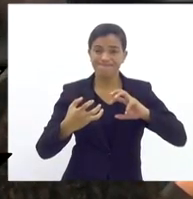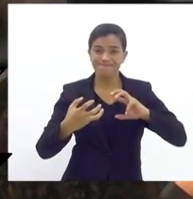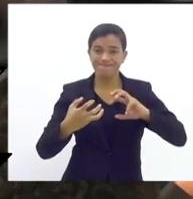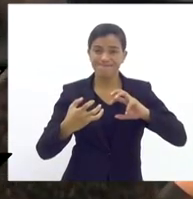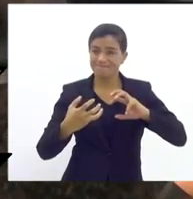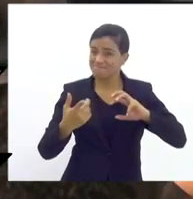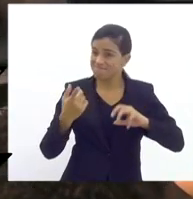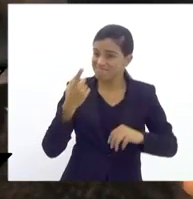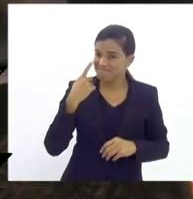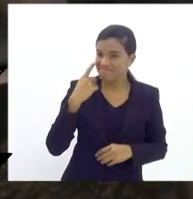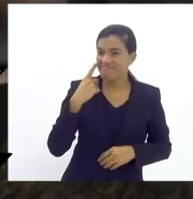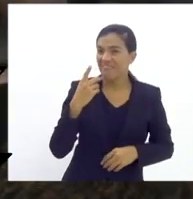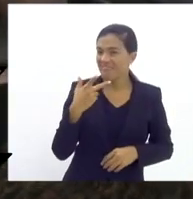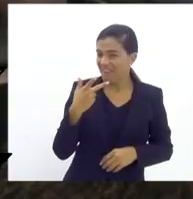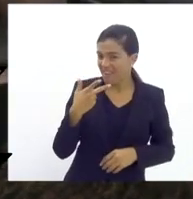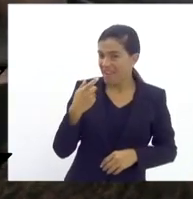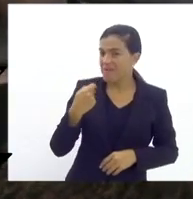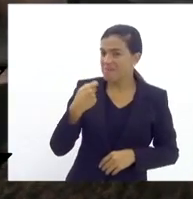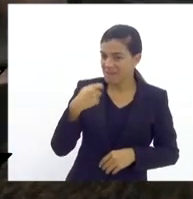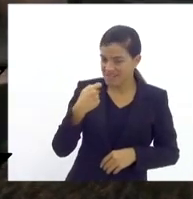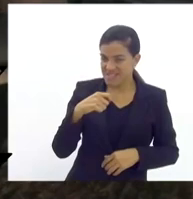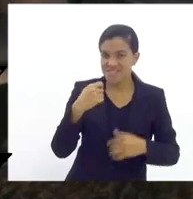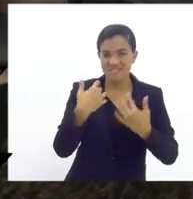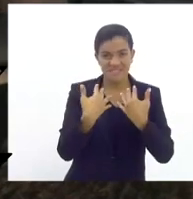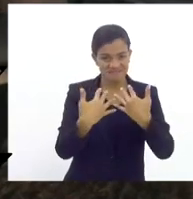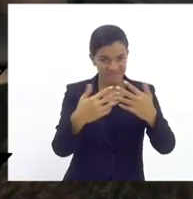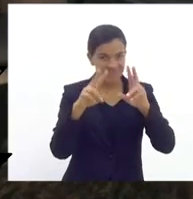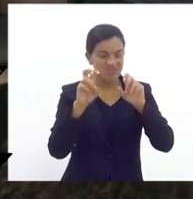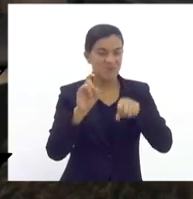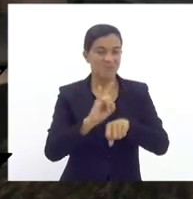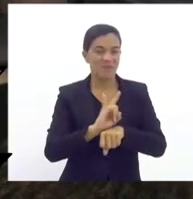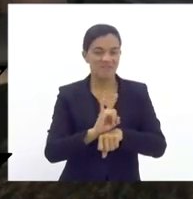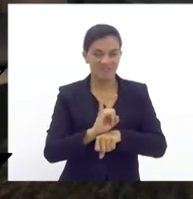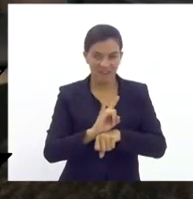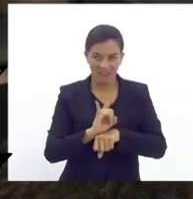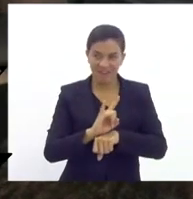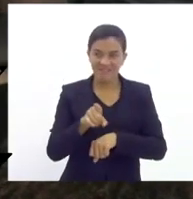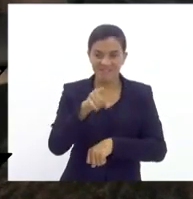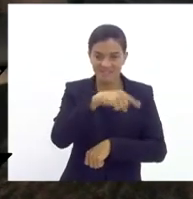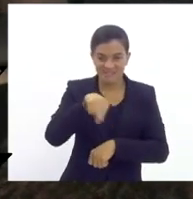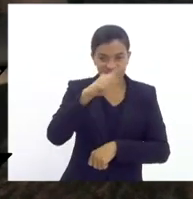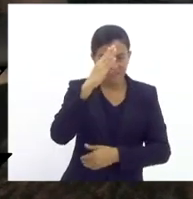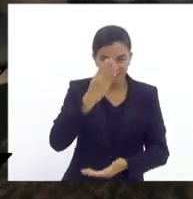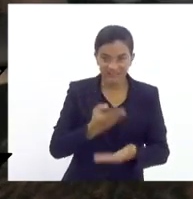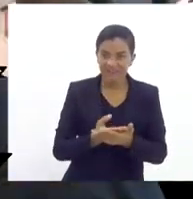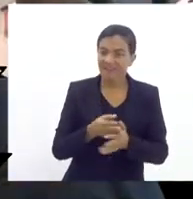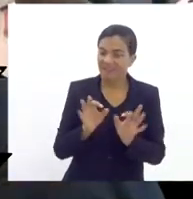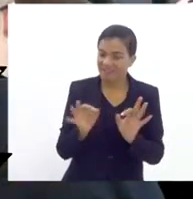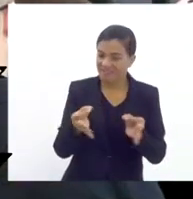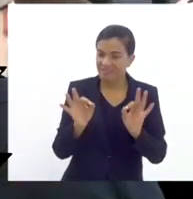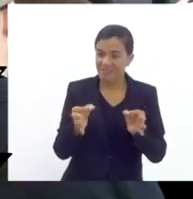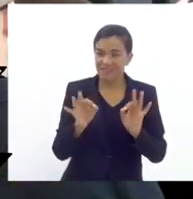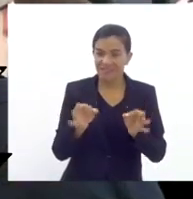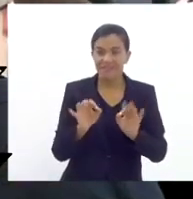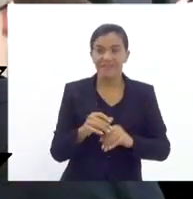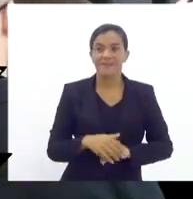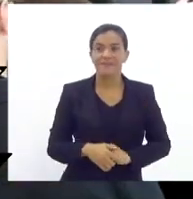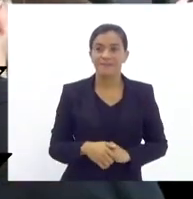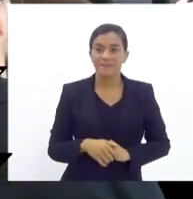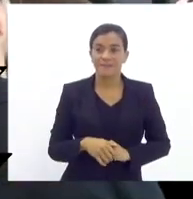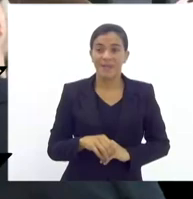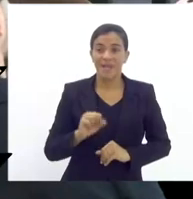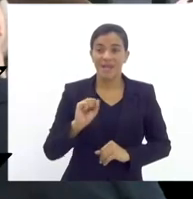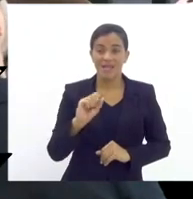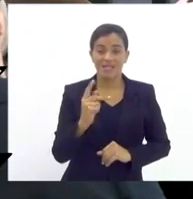falei a gente precisa fazer uma audiência pública sobre o wi-fi então acreditando Quando a Sheila